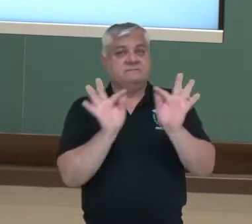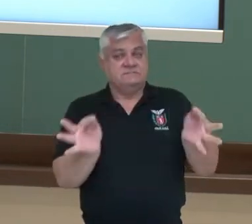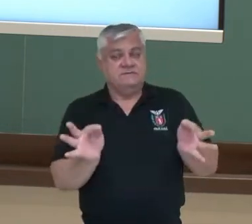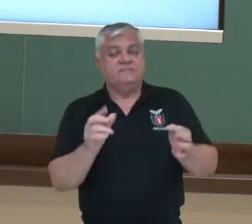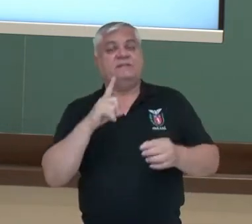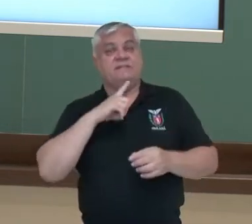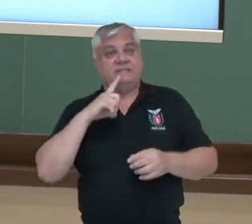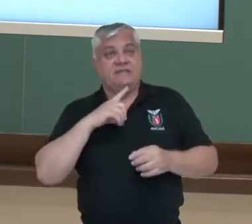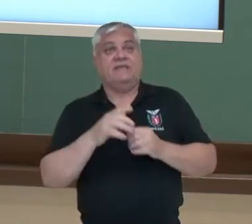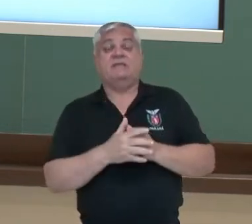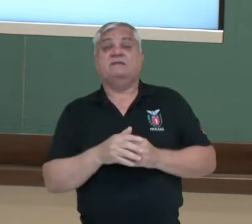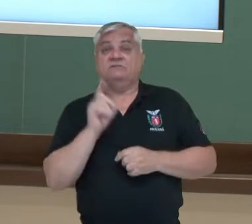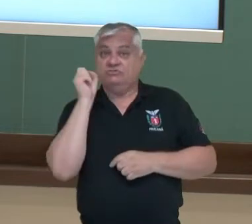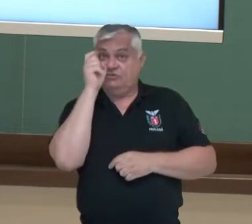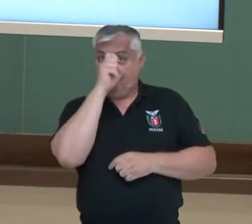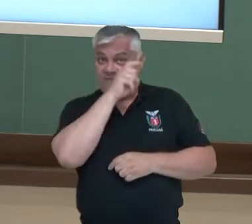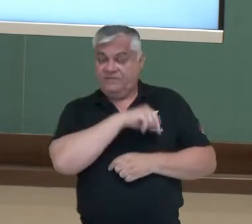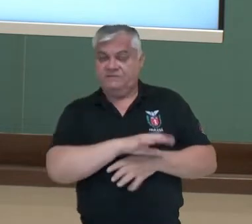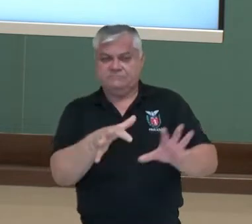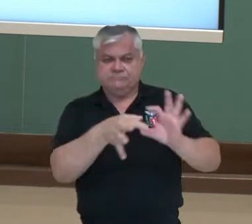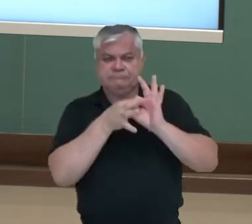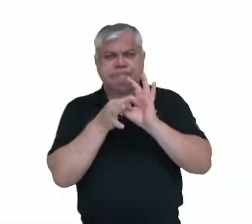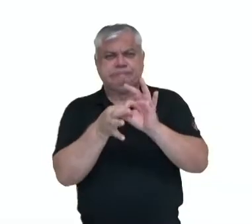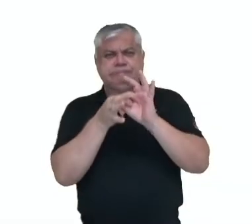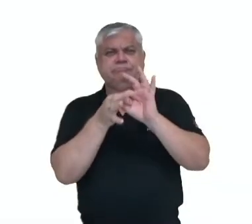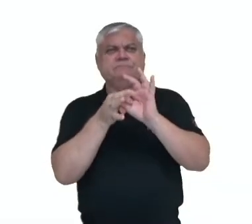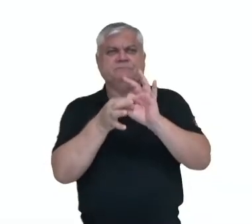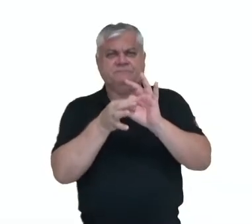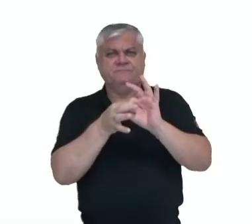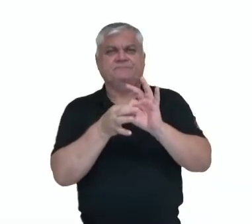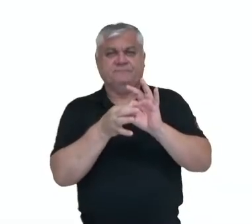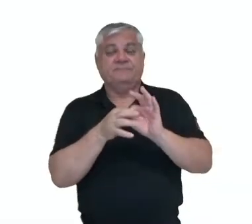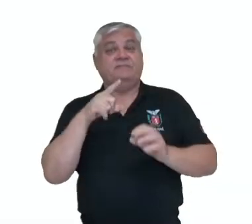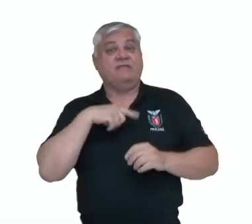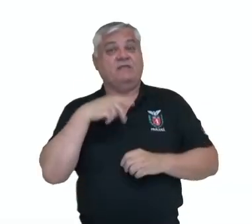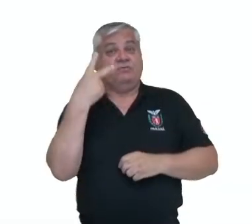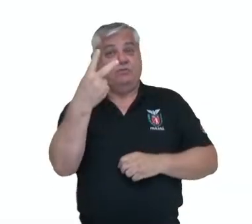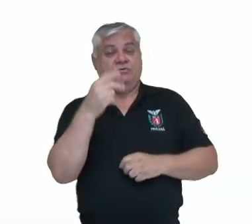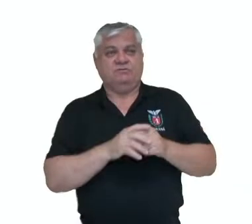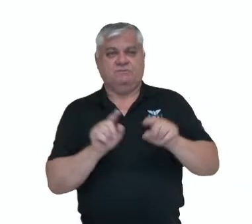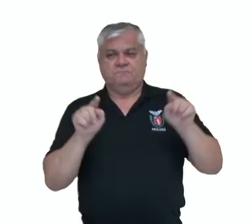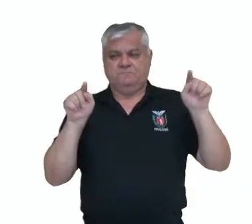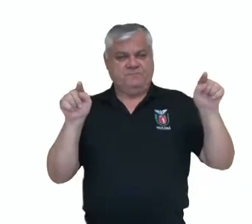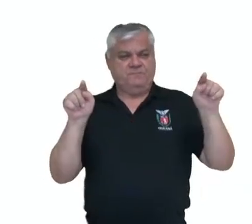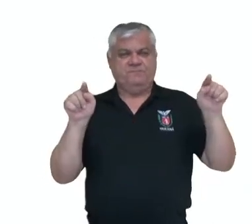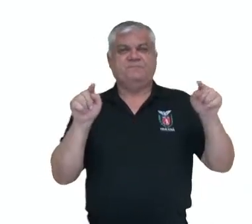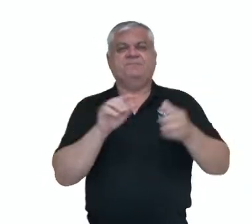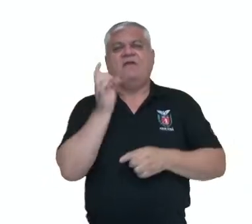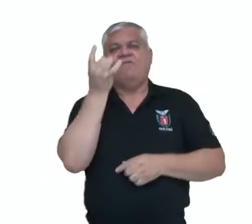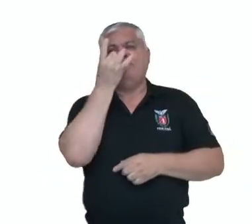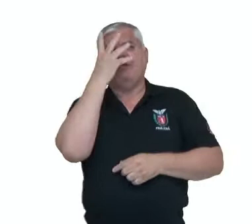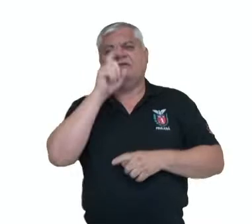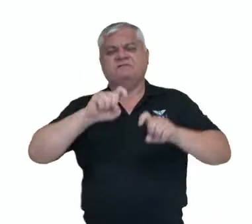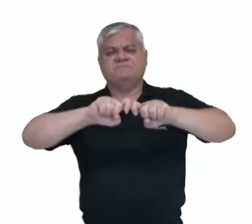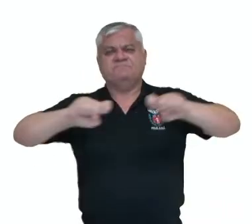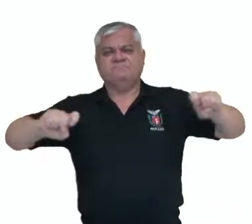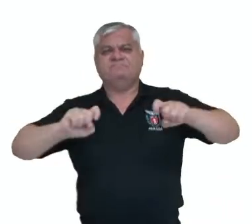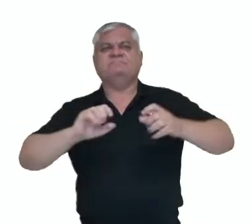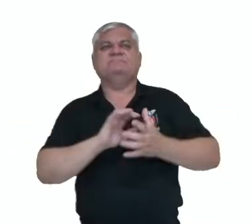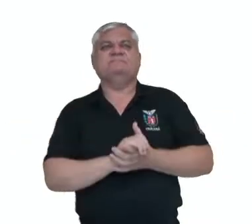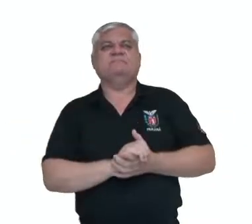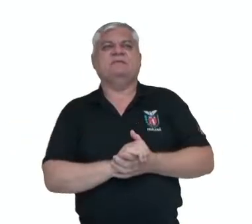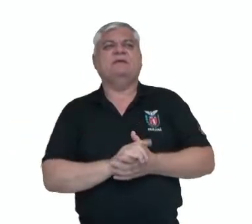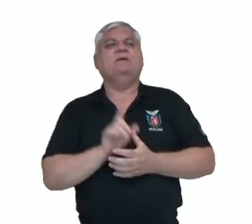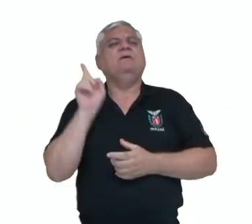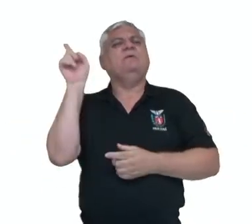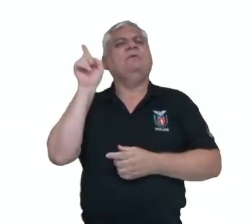sigma são mais difíceis de serem rompidas. As ligações pi, onde tem dupla ligação química, são mais fáceis de serem rompidas. Aqui nós